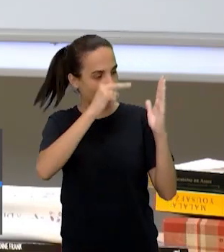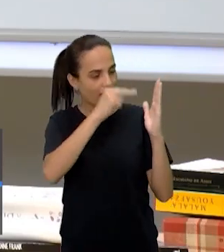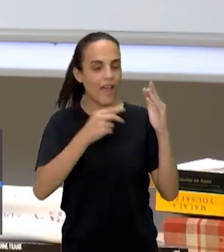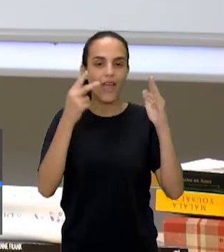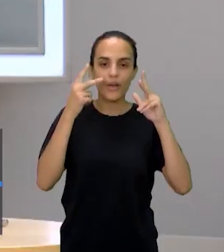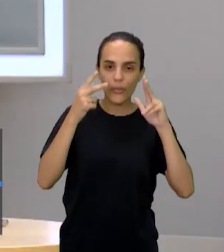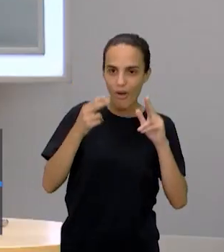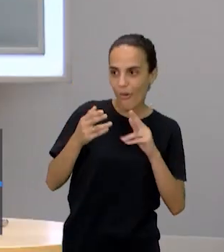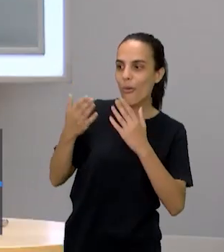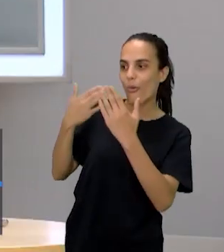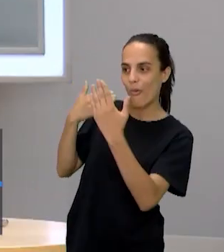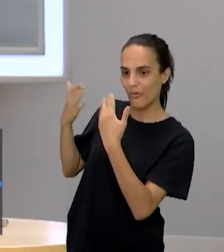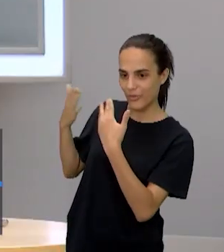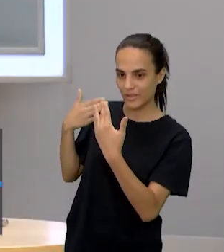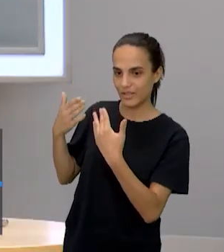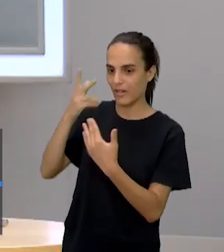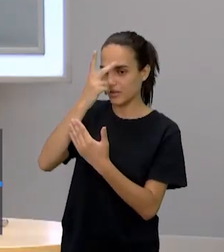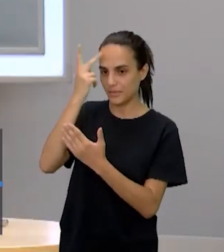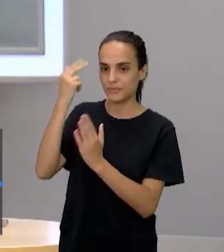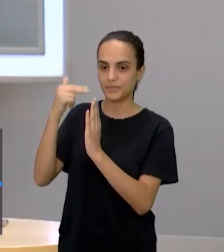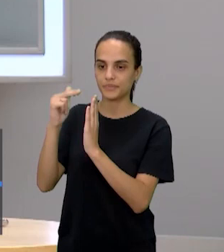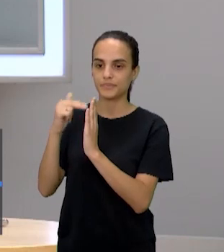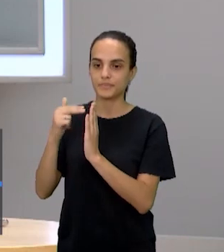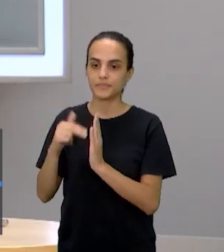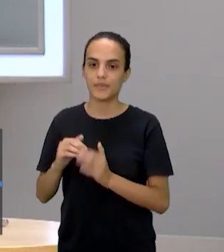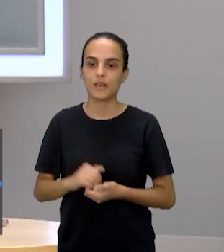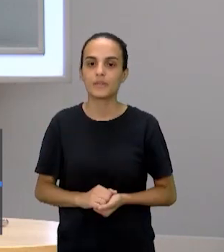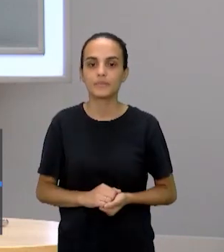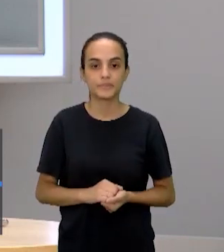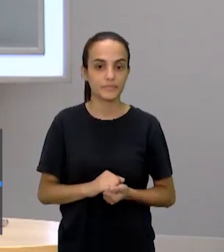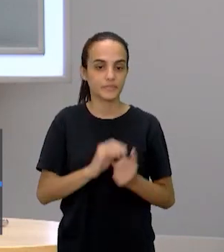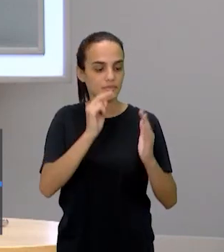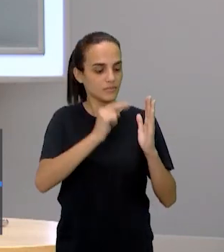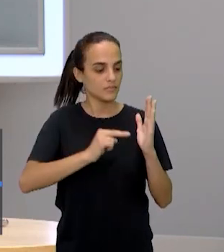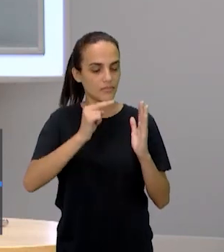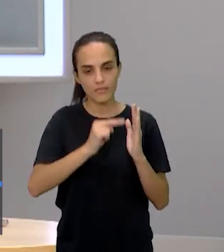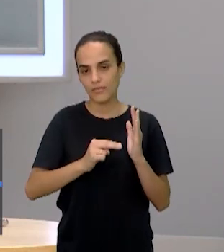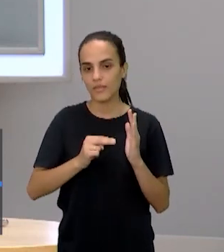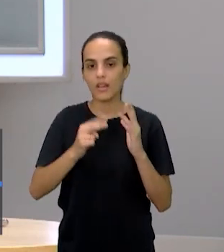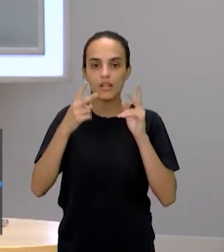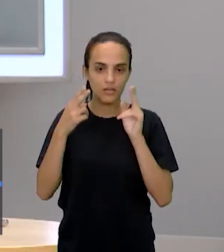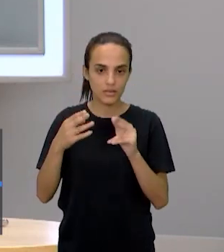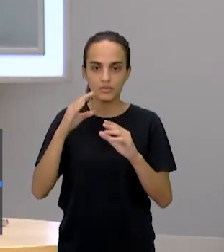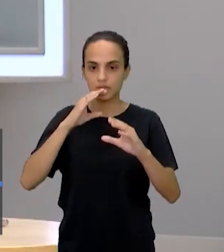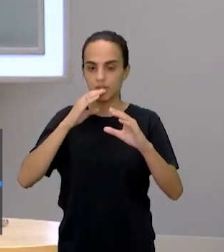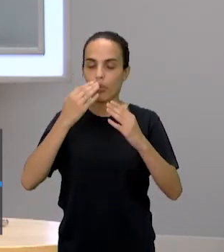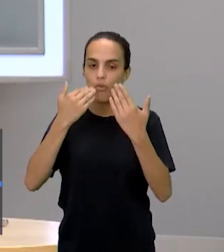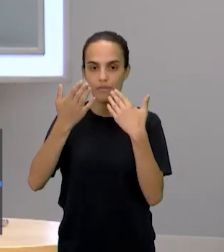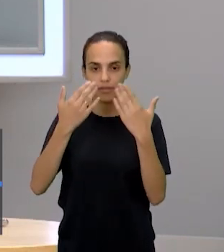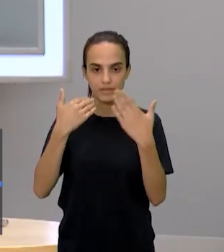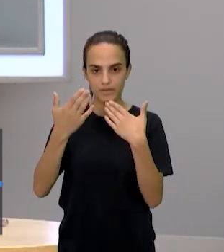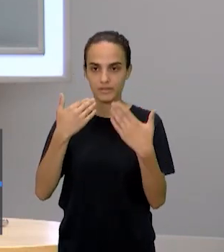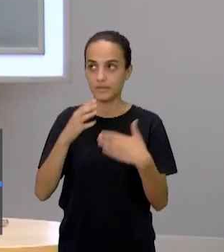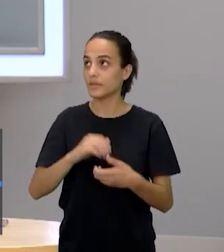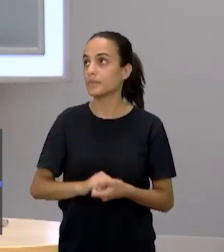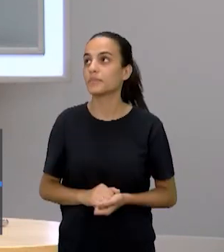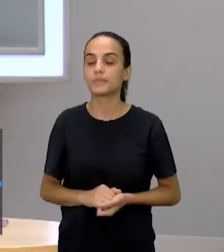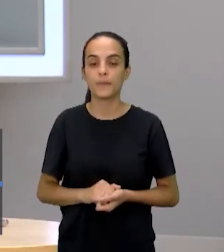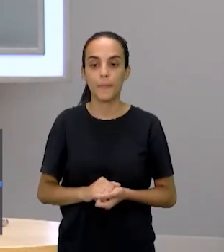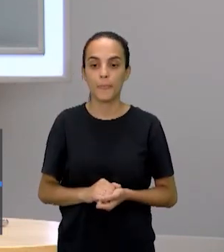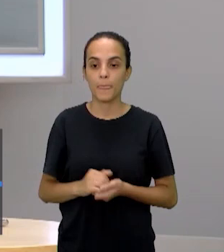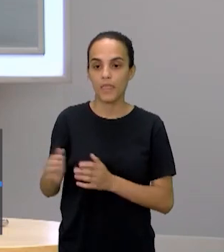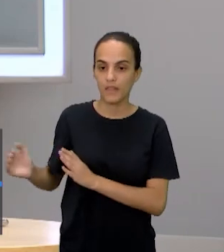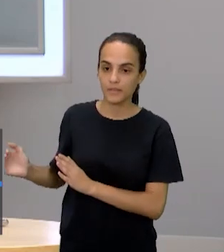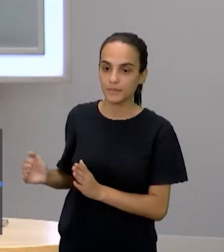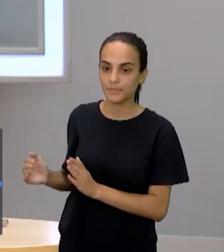bem legal isso. É verdade, porque ler é dialogar. E é verdade que a gente dialoga com pessoas de outras épocas, outros períodos. Inclusive,